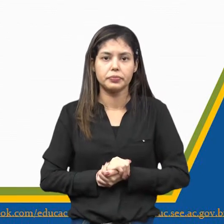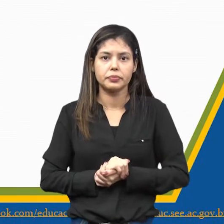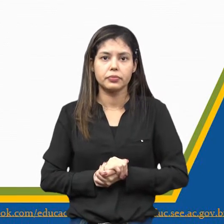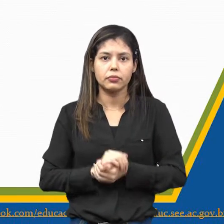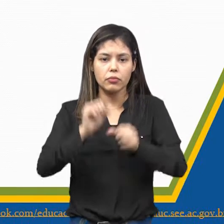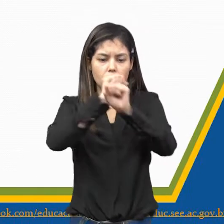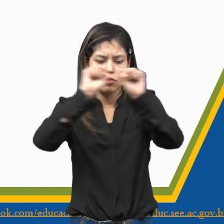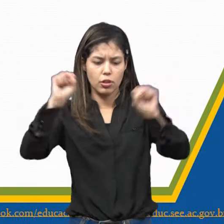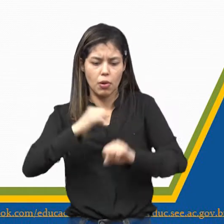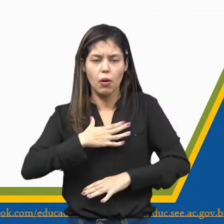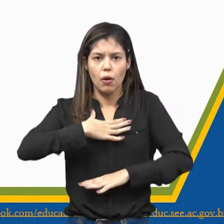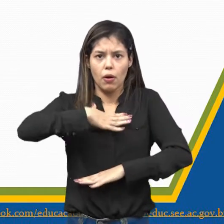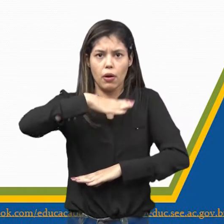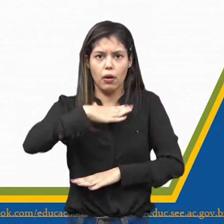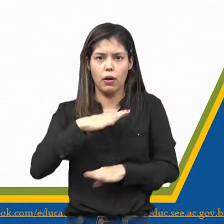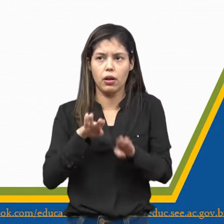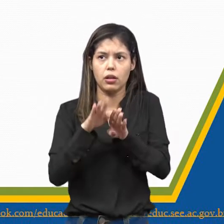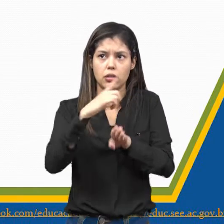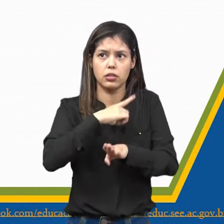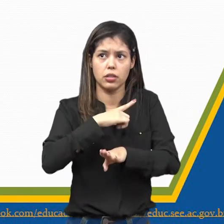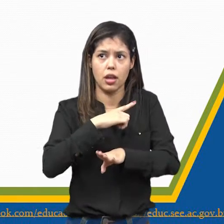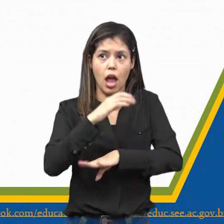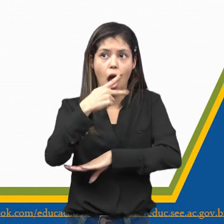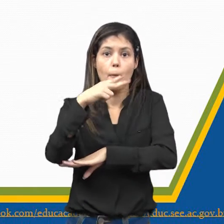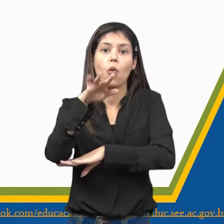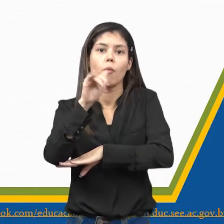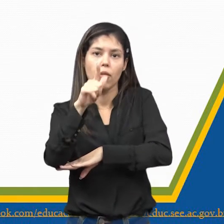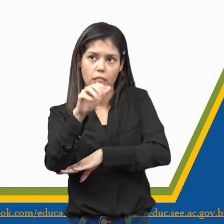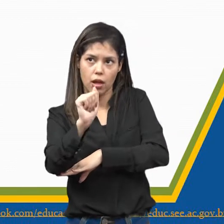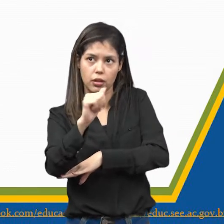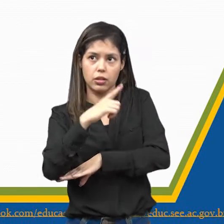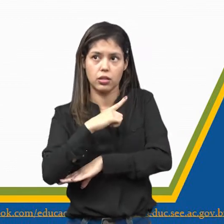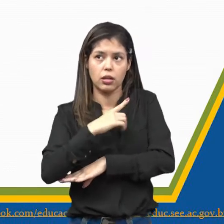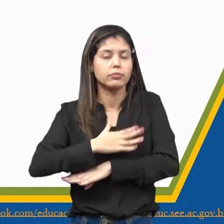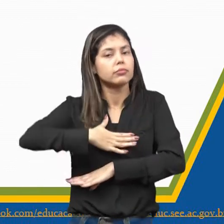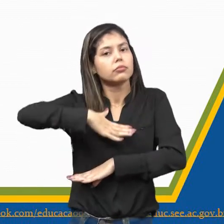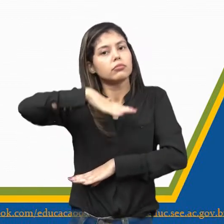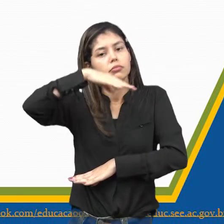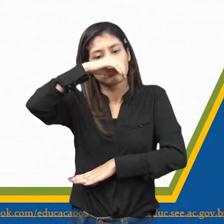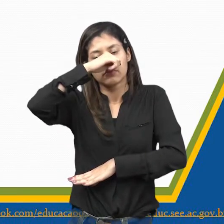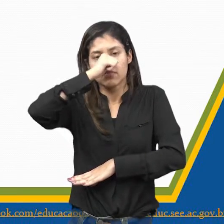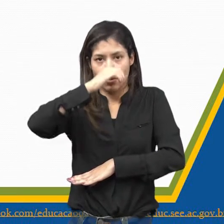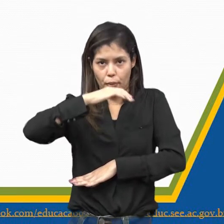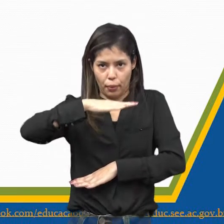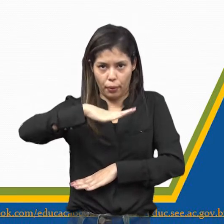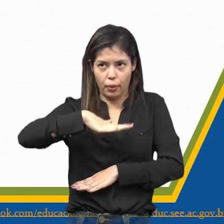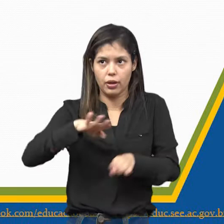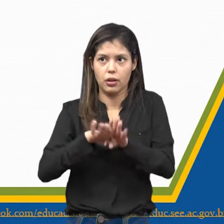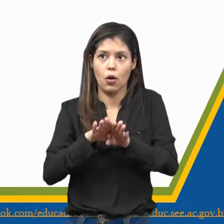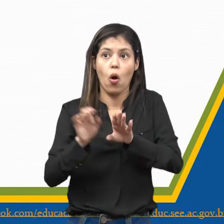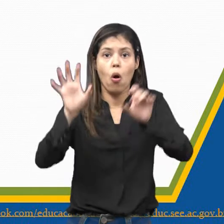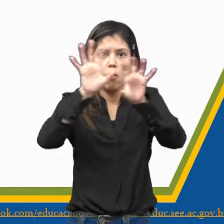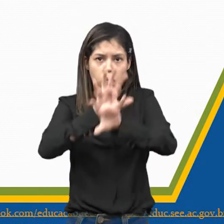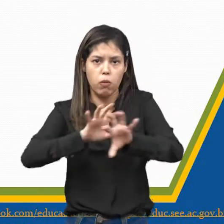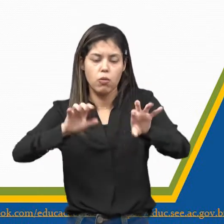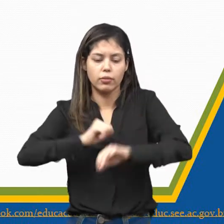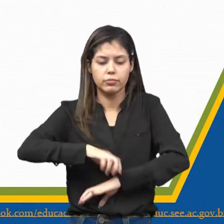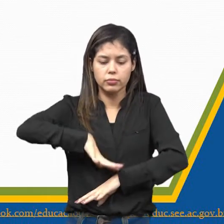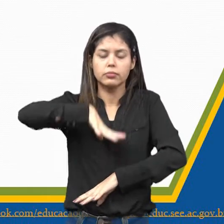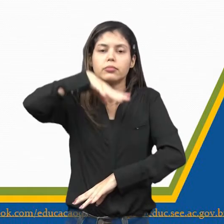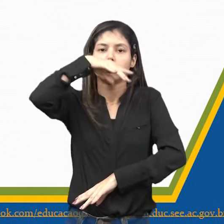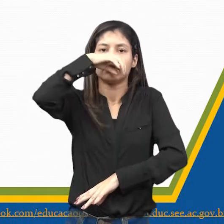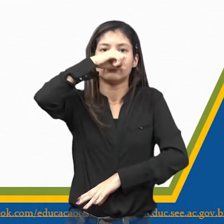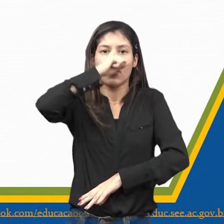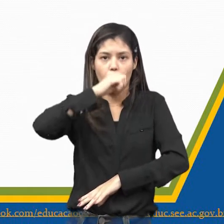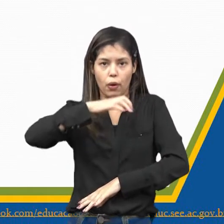No sistema respiratório, nós temos a ventilação pulmonar, que é a nossa respiração, né, o movimento do ar para dentro e para fora dos